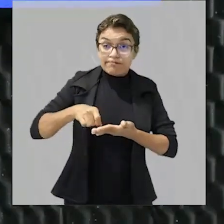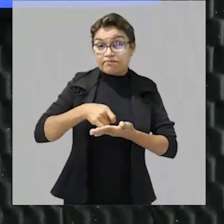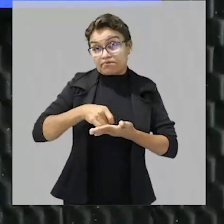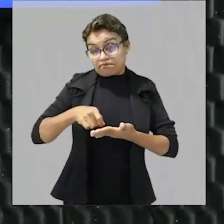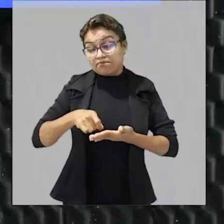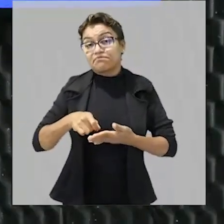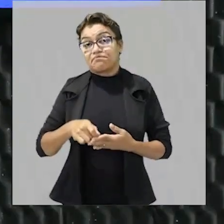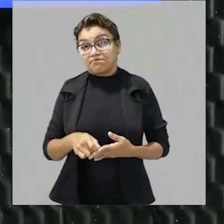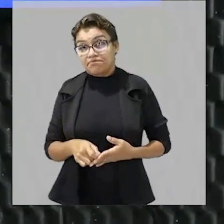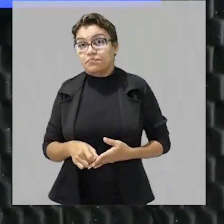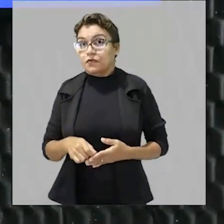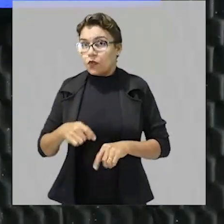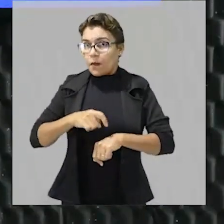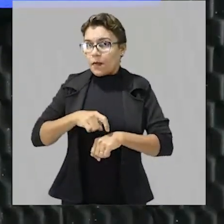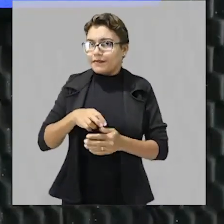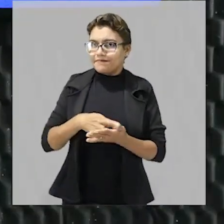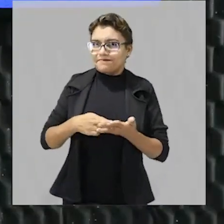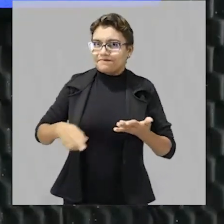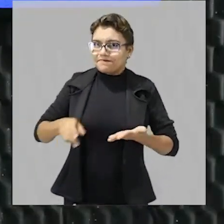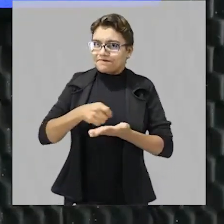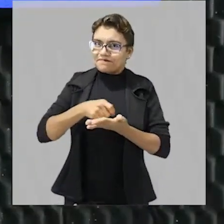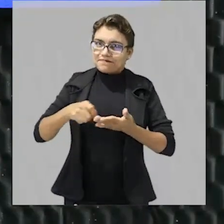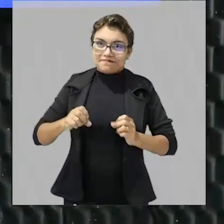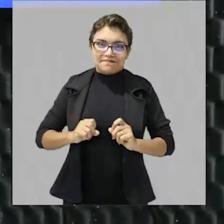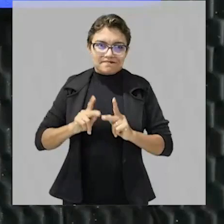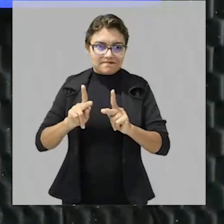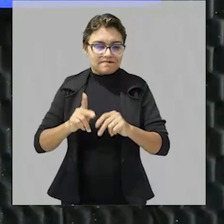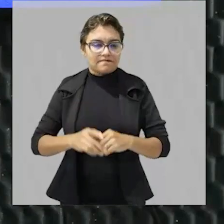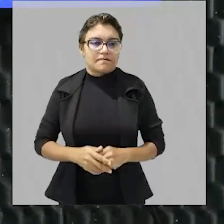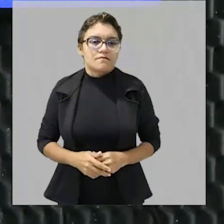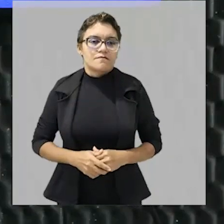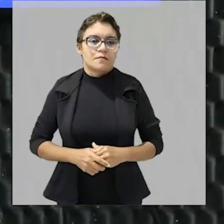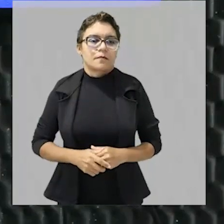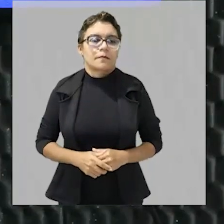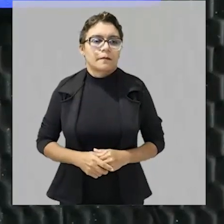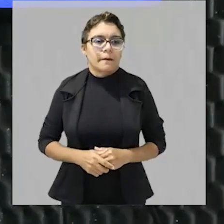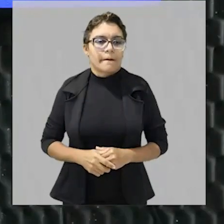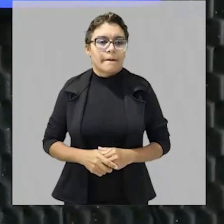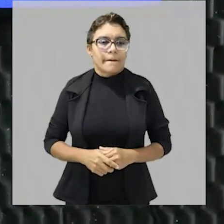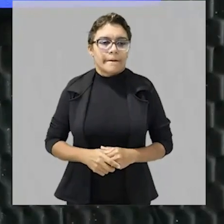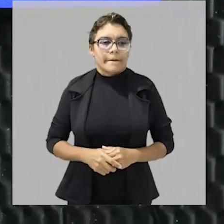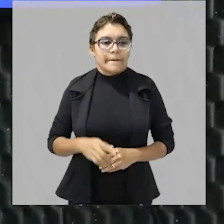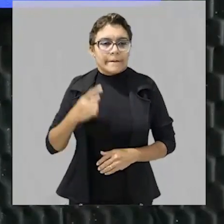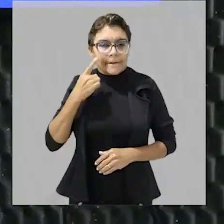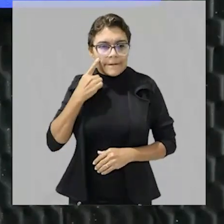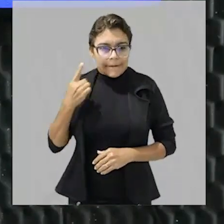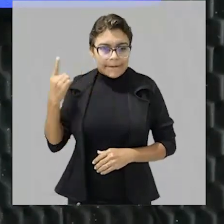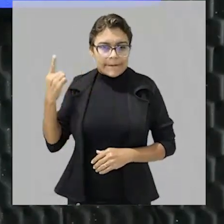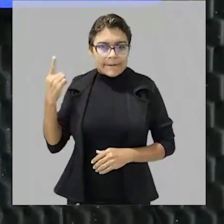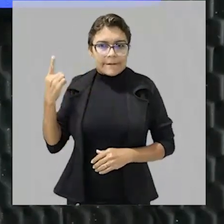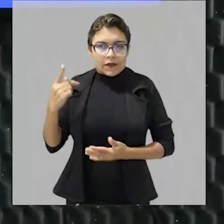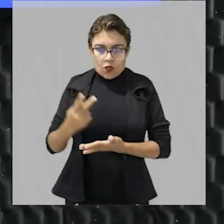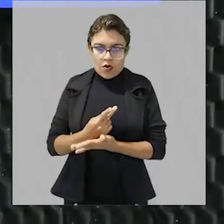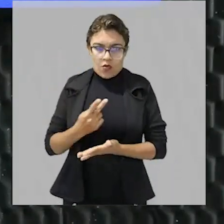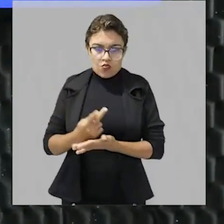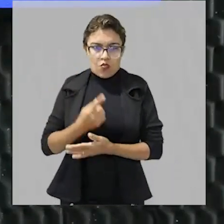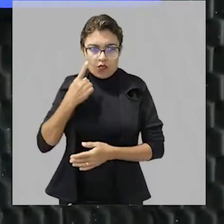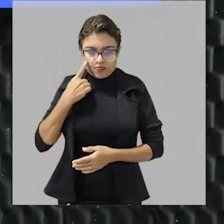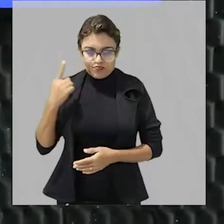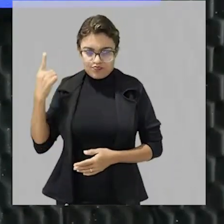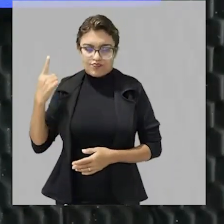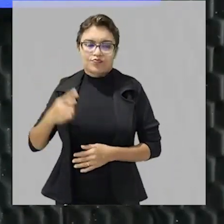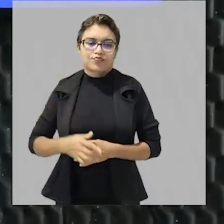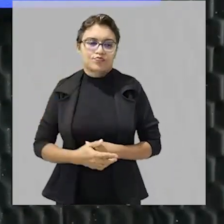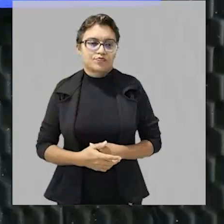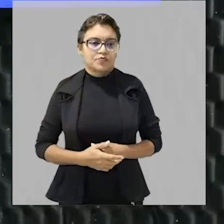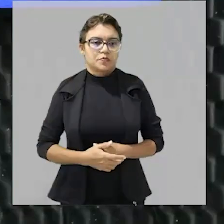de falar, tá? Para que, olha o tá aí presente na linguagem coloquial. Tá bom? A gente fala muito isso, é normal.